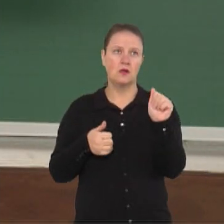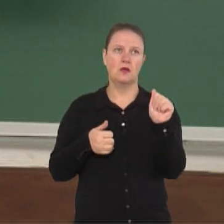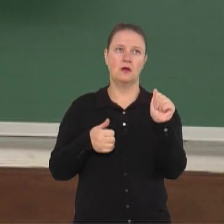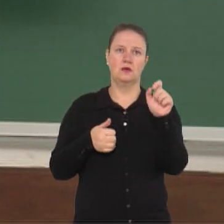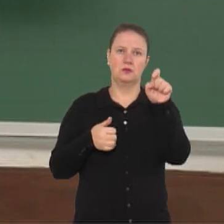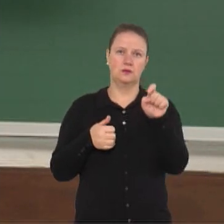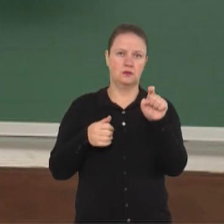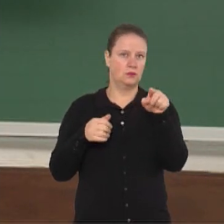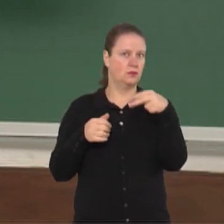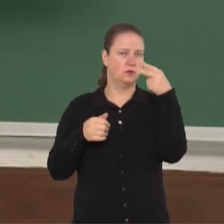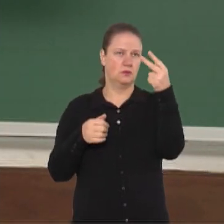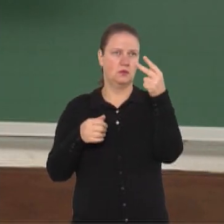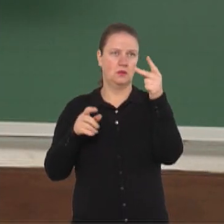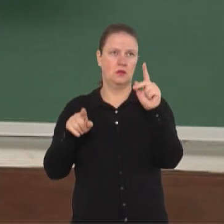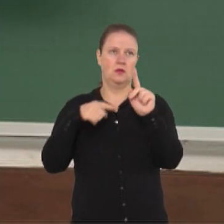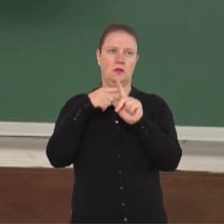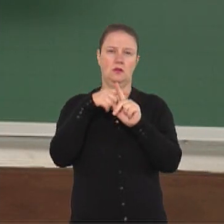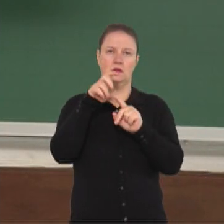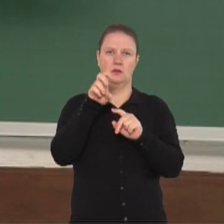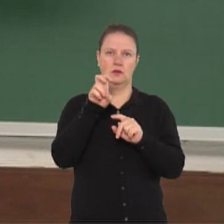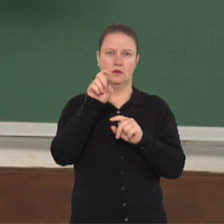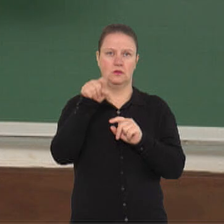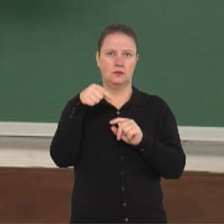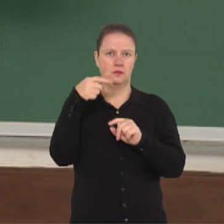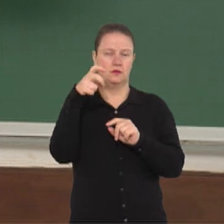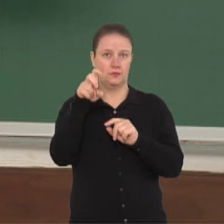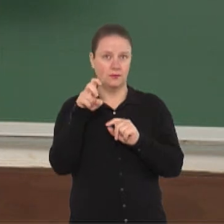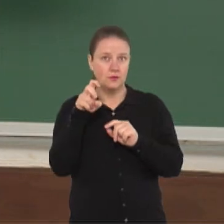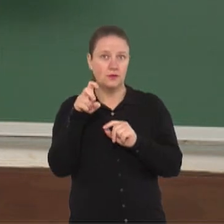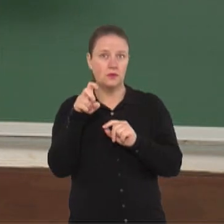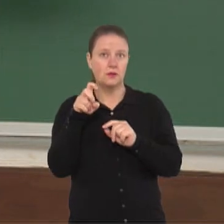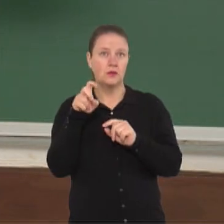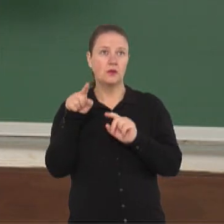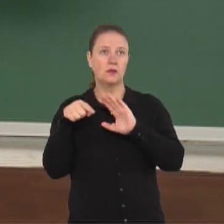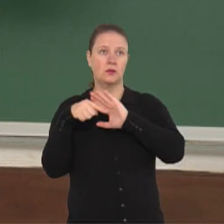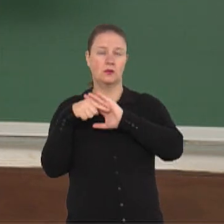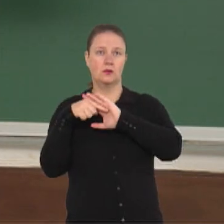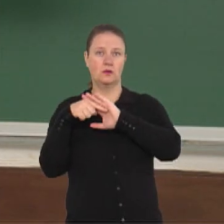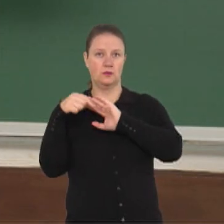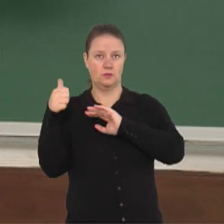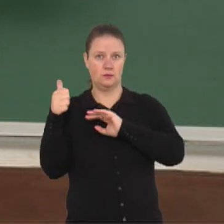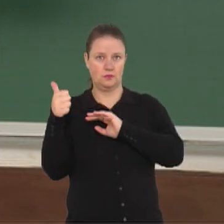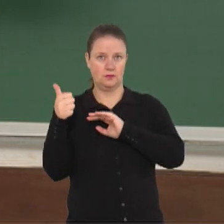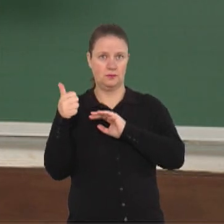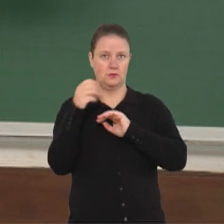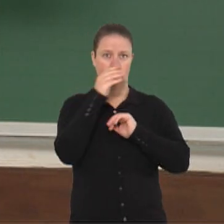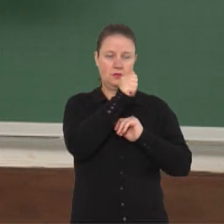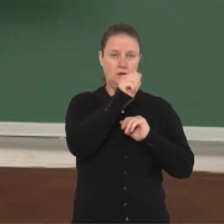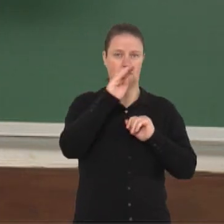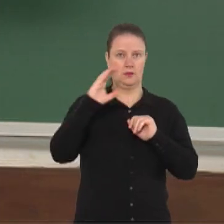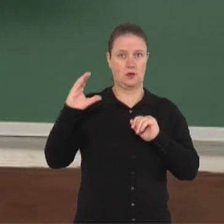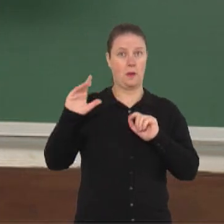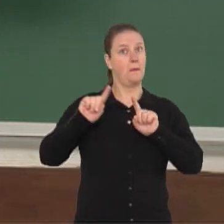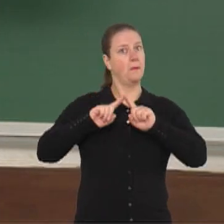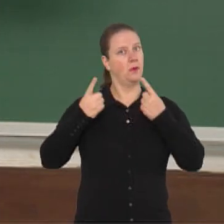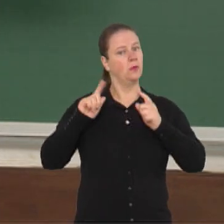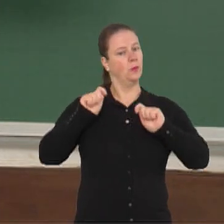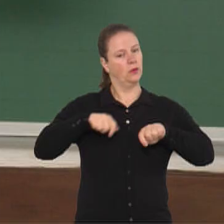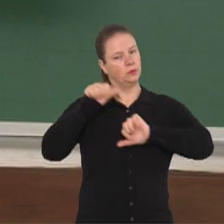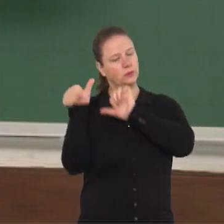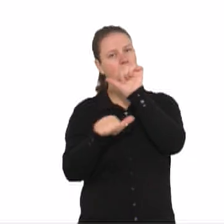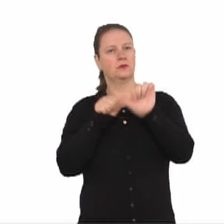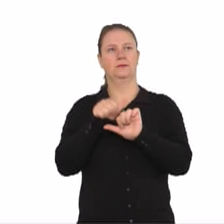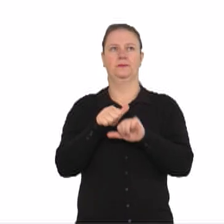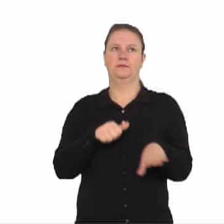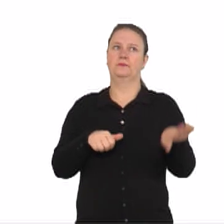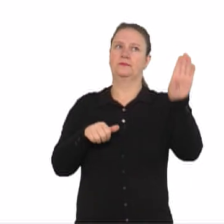c. Lembra, mas esses termos podem estar em ordens diferentes. Tome cuidado. Letra B.